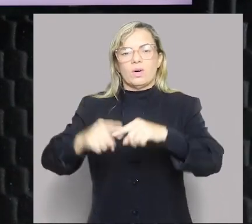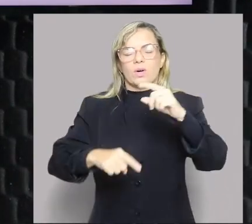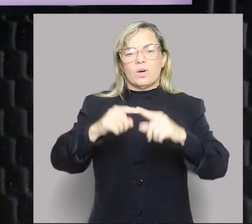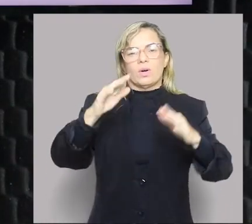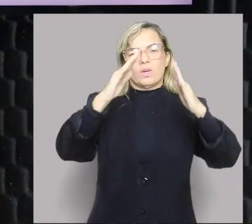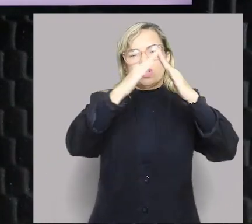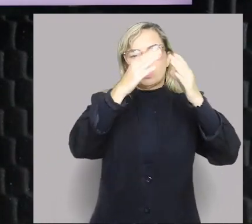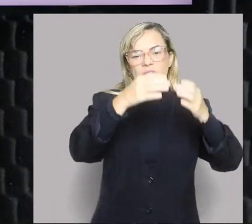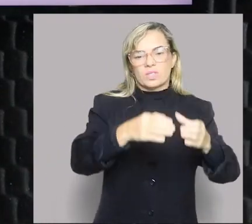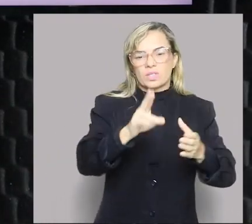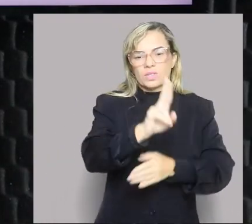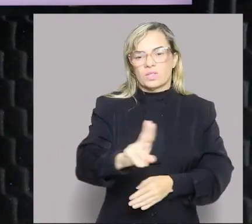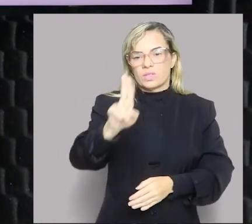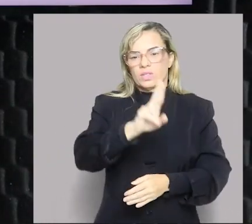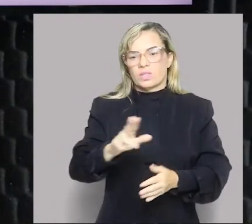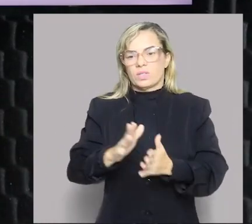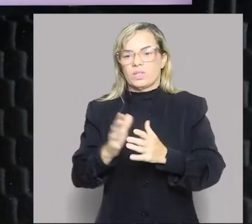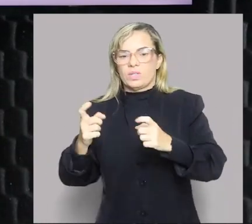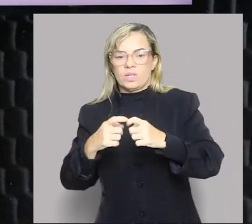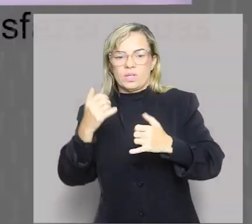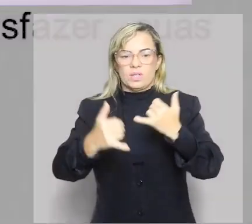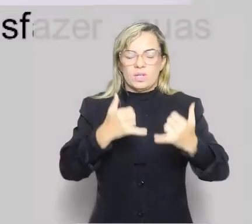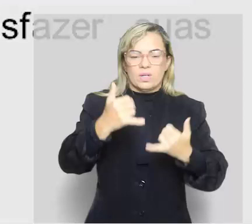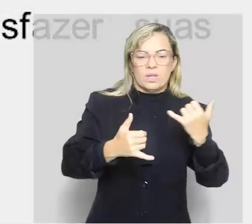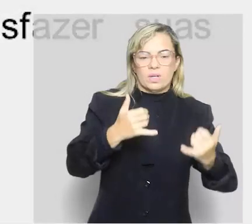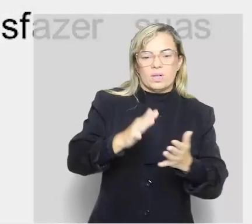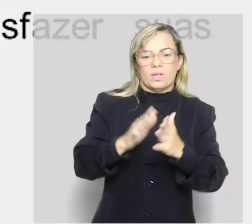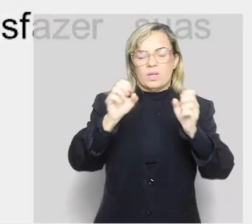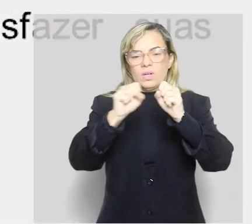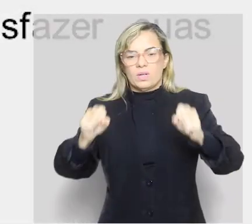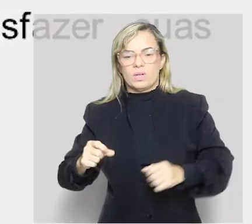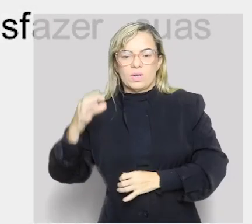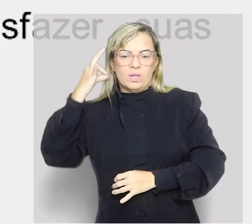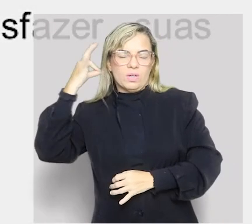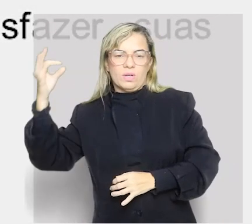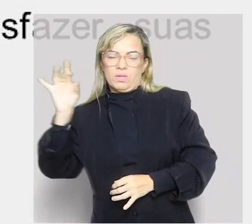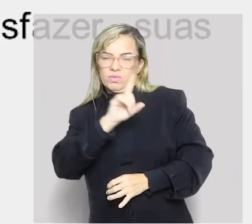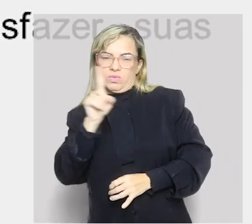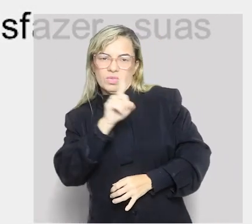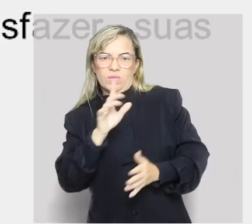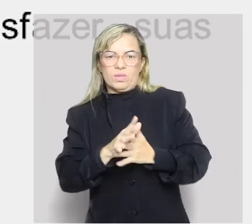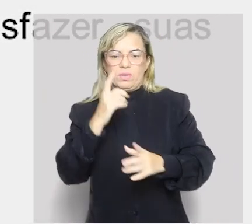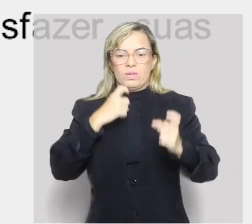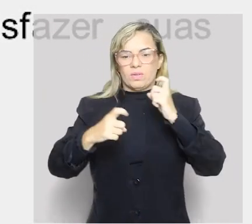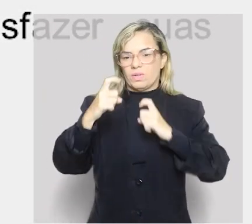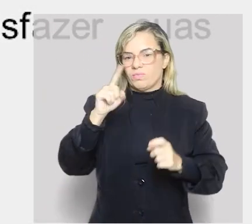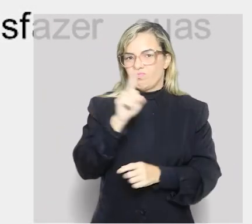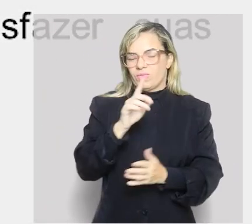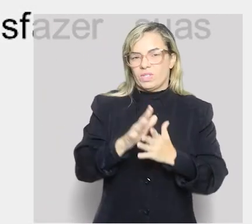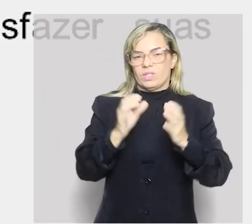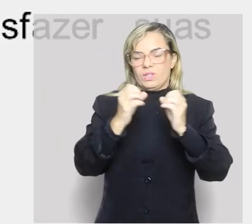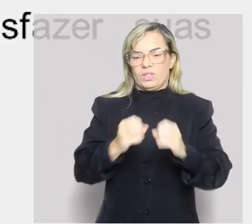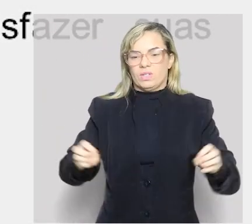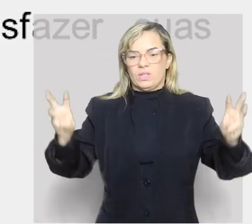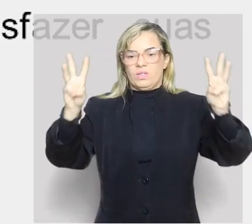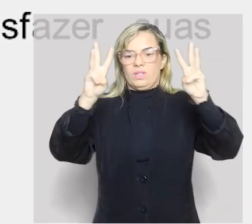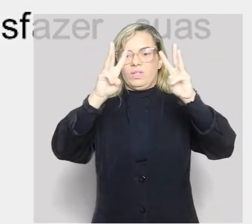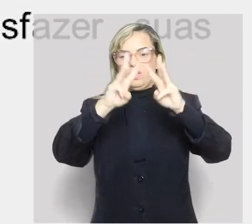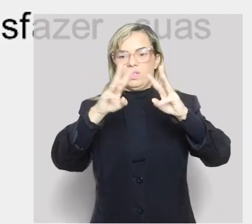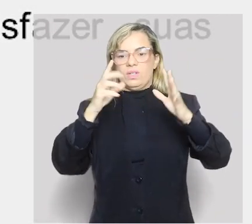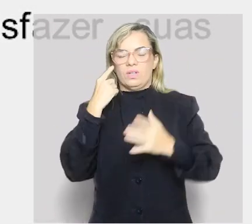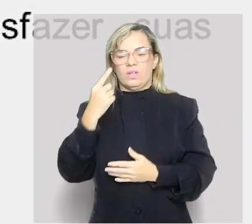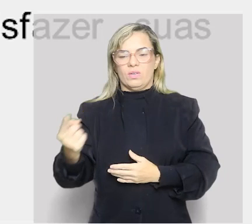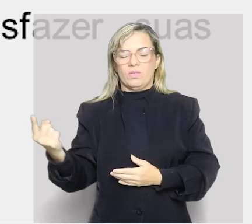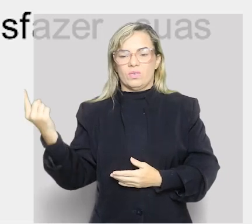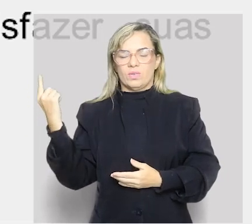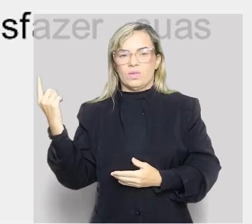eletrodomésticos, equipamentos médicos, brinquedos, sistemas. Aqui não está falando sobre a preocupação da ONU. Ele está falando aqui sobre